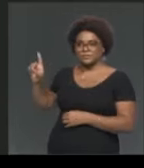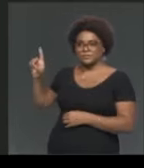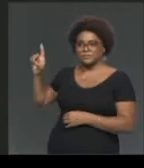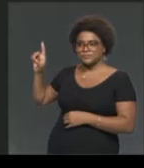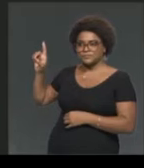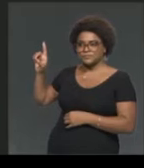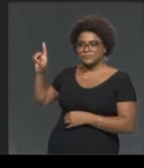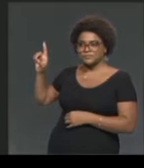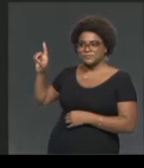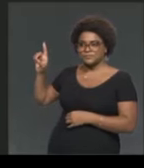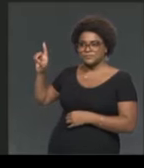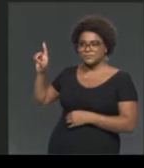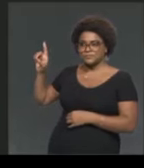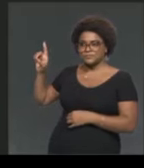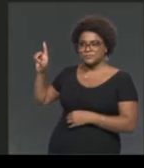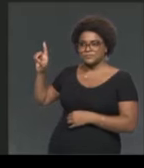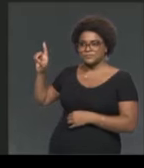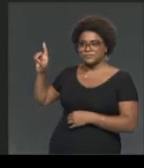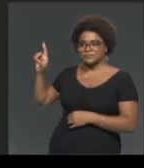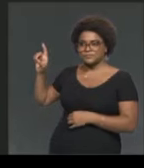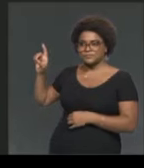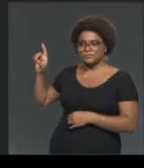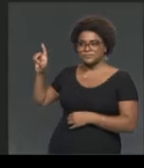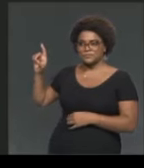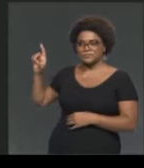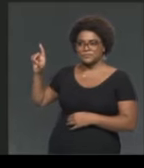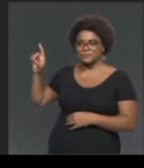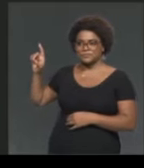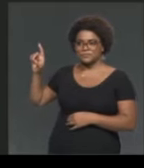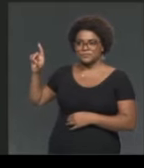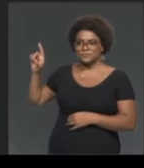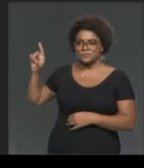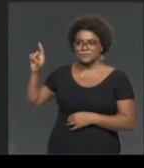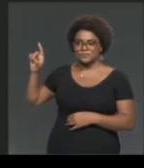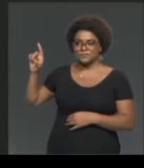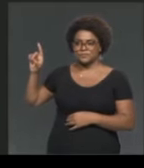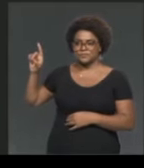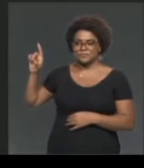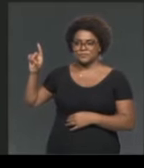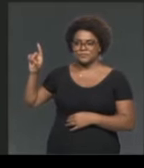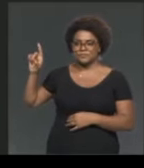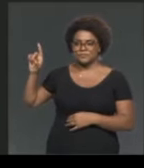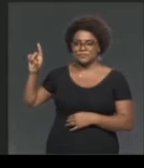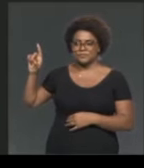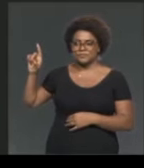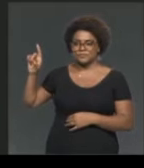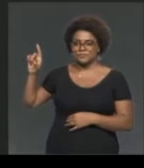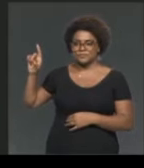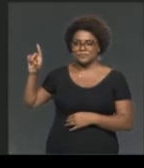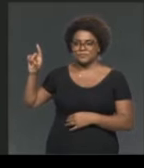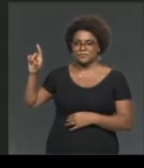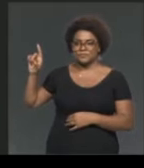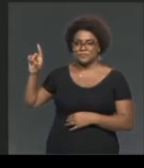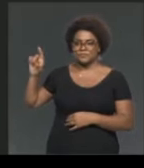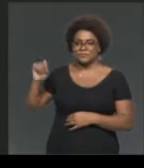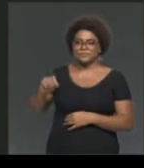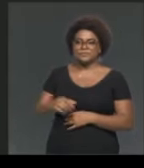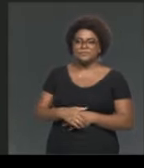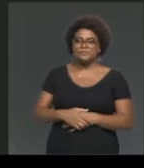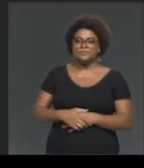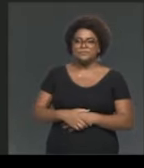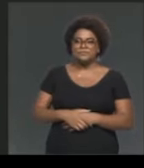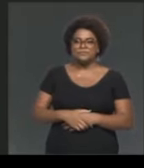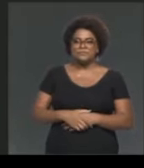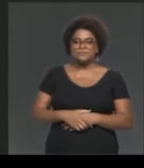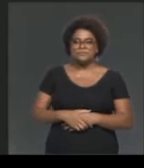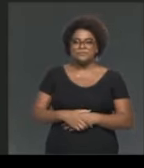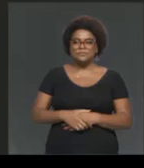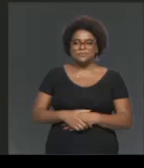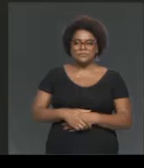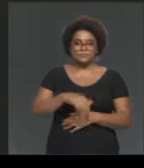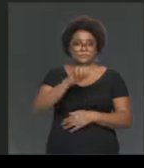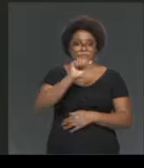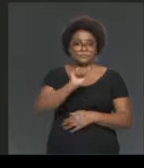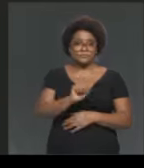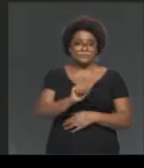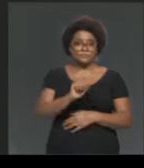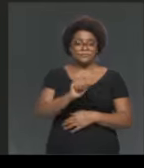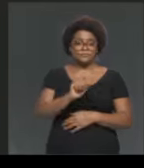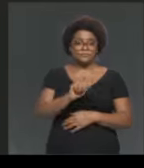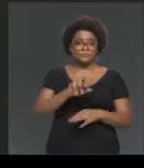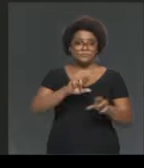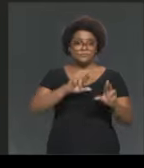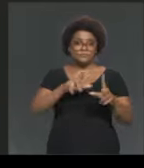bx mais c igual a 0, sendo a diferente de 0, o que ele faz? Ele pede o valor de